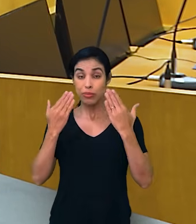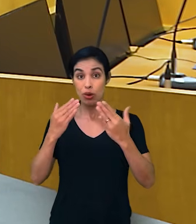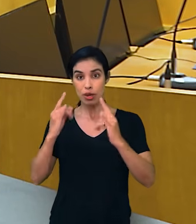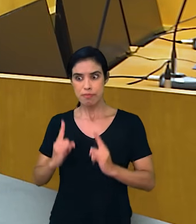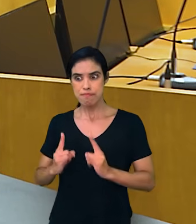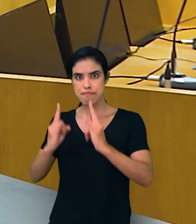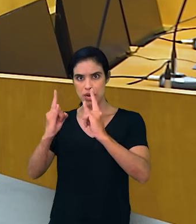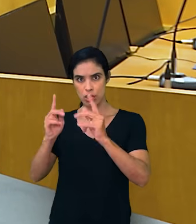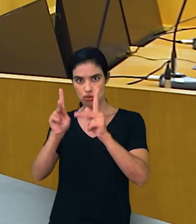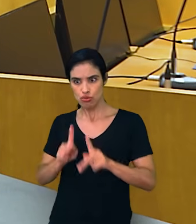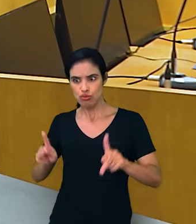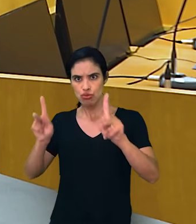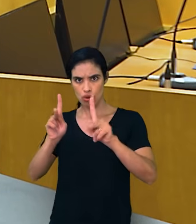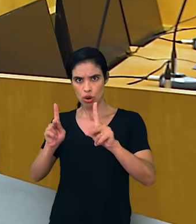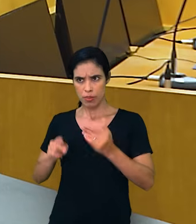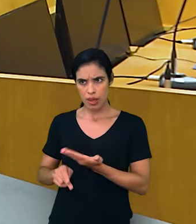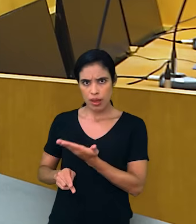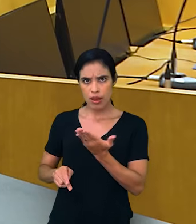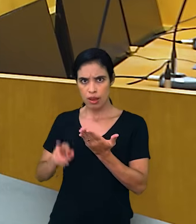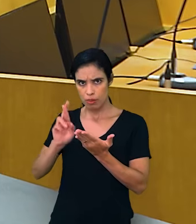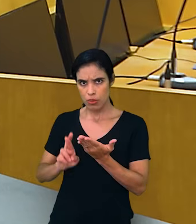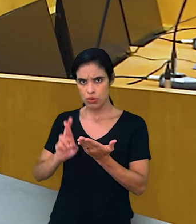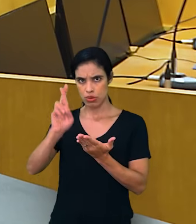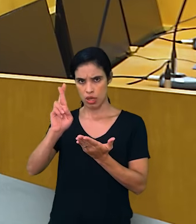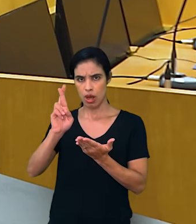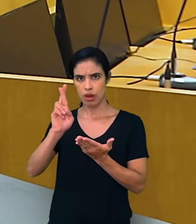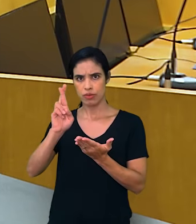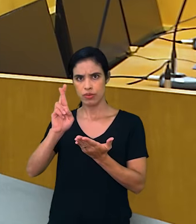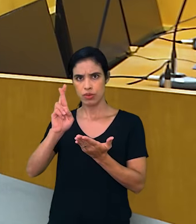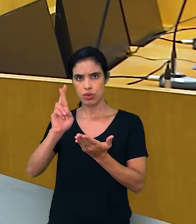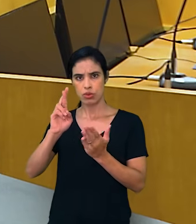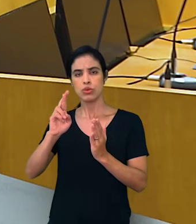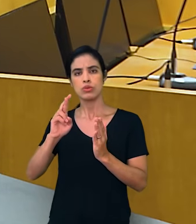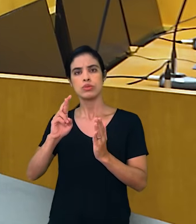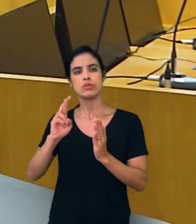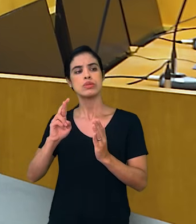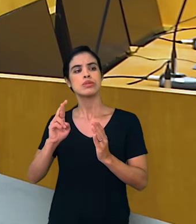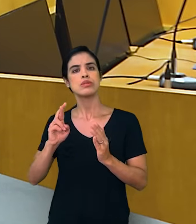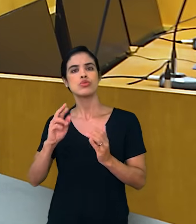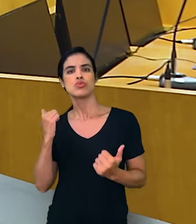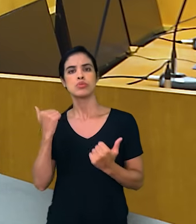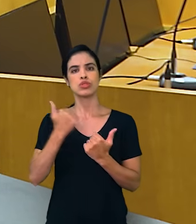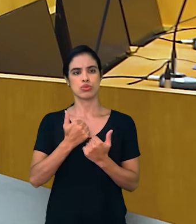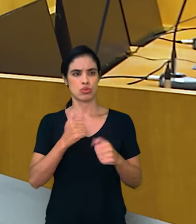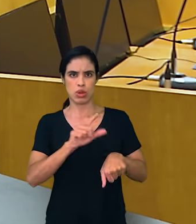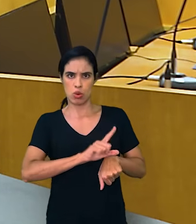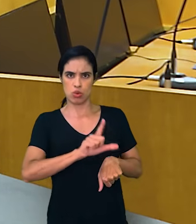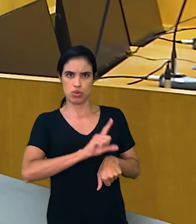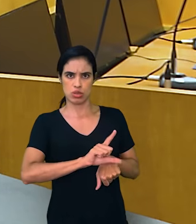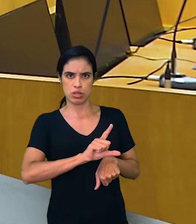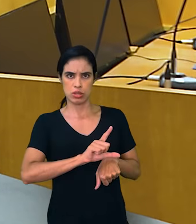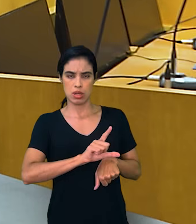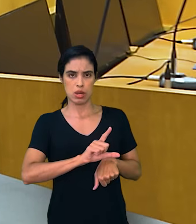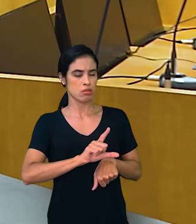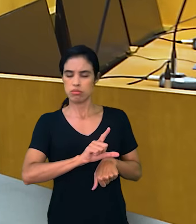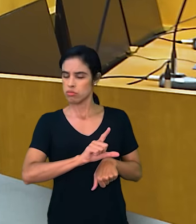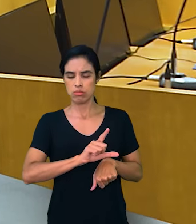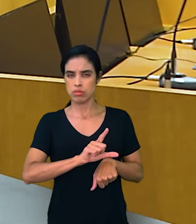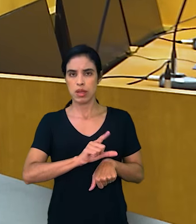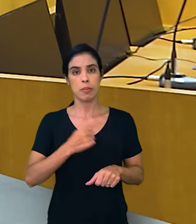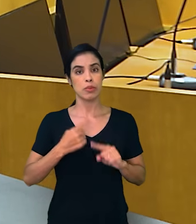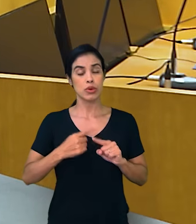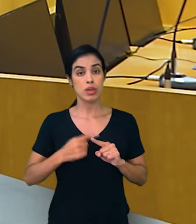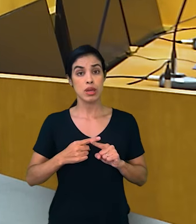shopping centers não podem ser responsabilizados pelas obrigações trabalhistas dos lojistas, mesmo quando centenas de